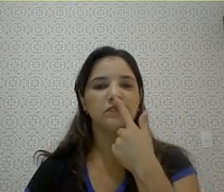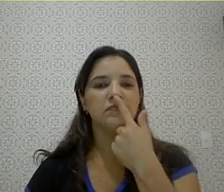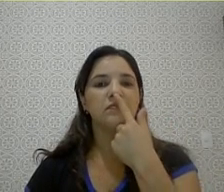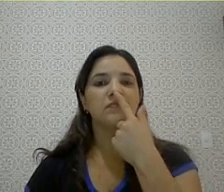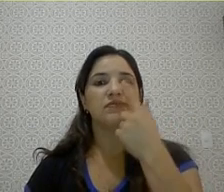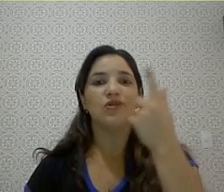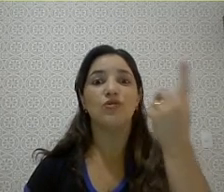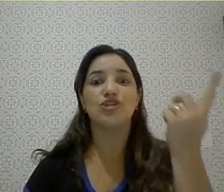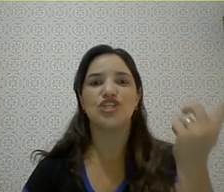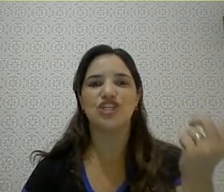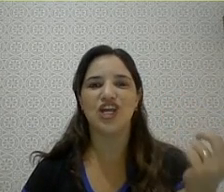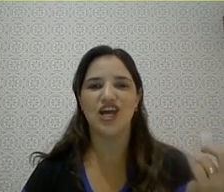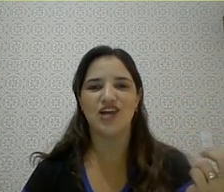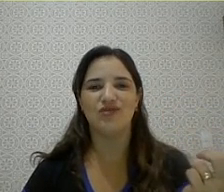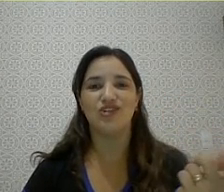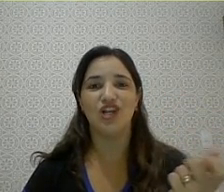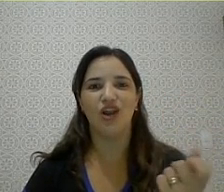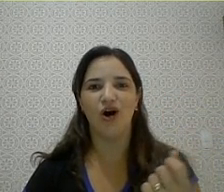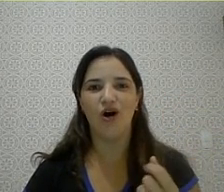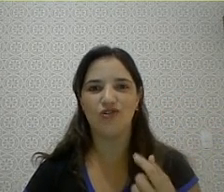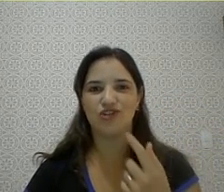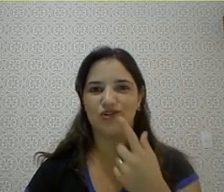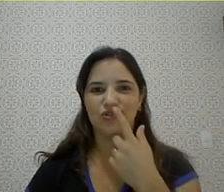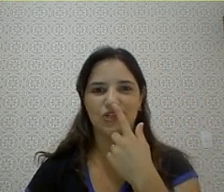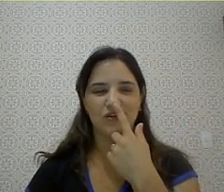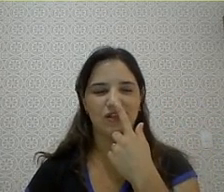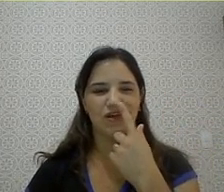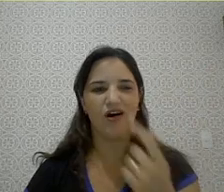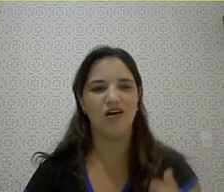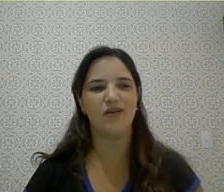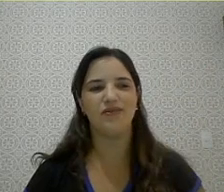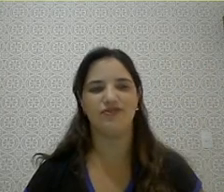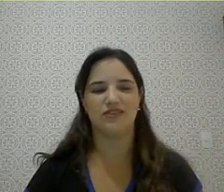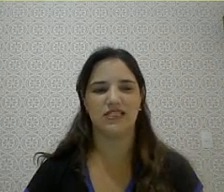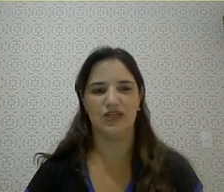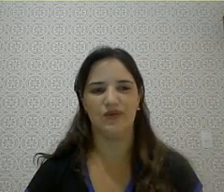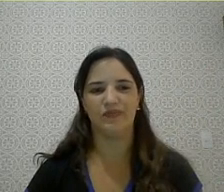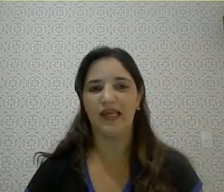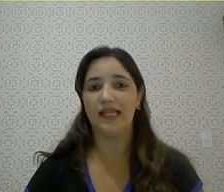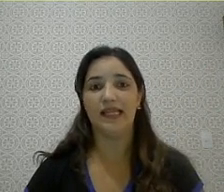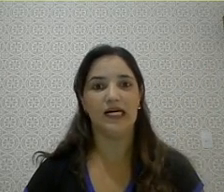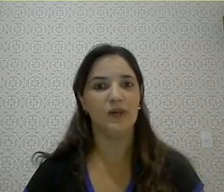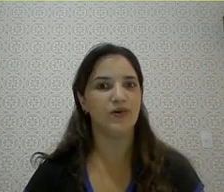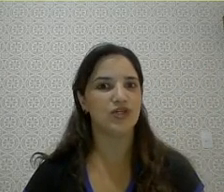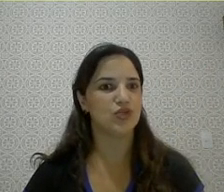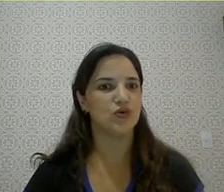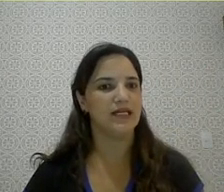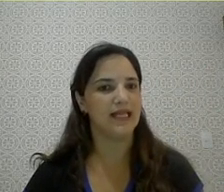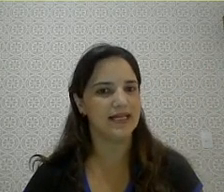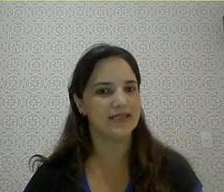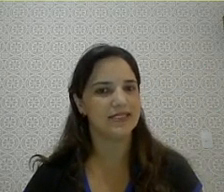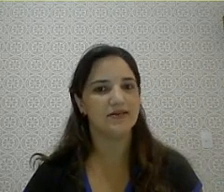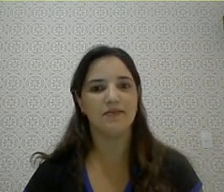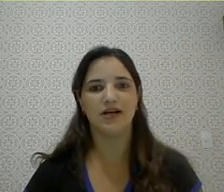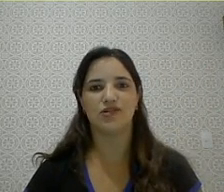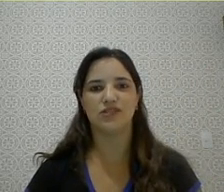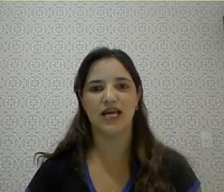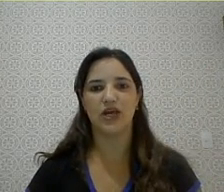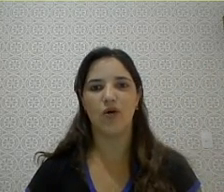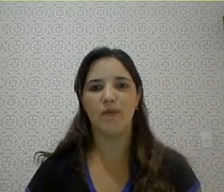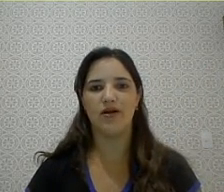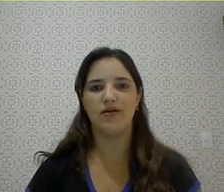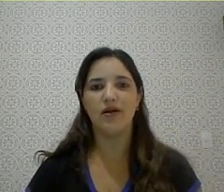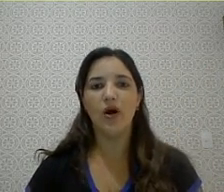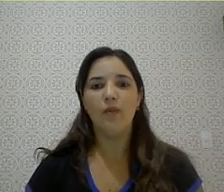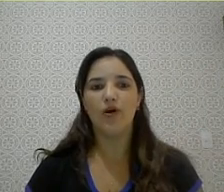ó, o cheiro de longe com seu enorme focinho. Não possui dentes, mas